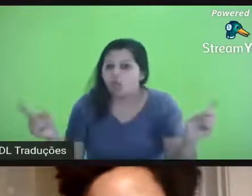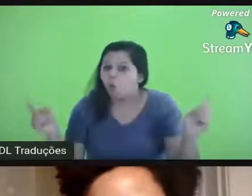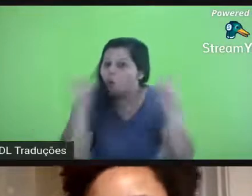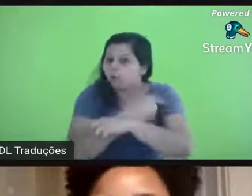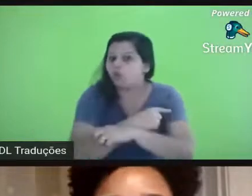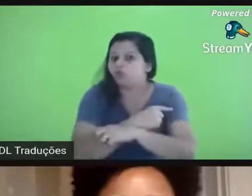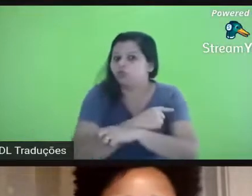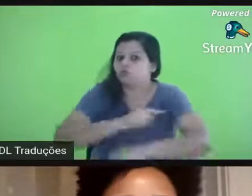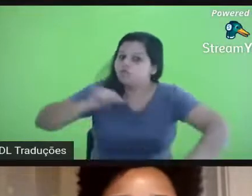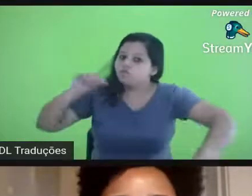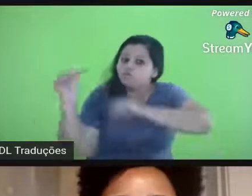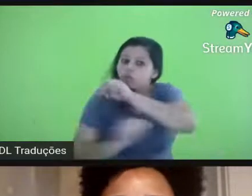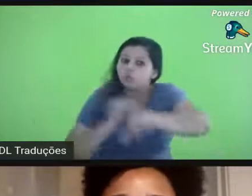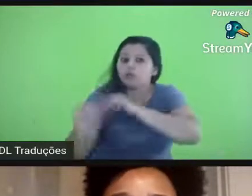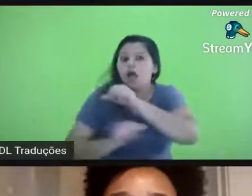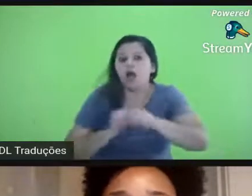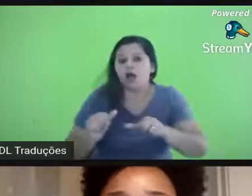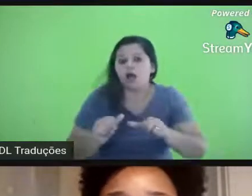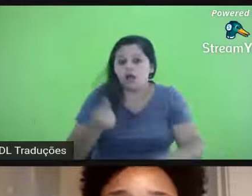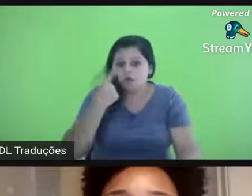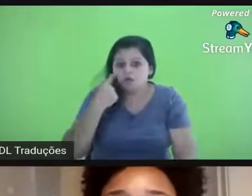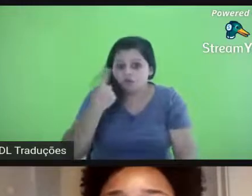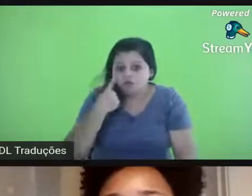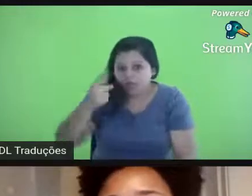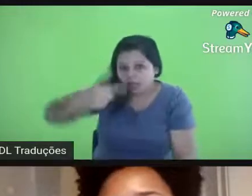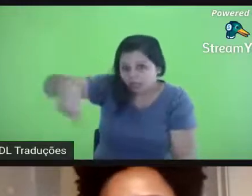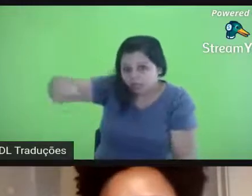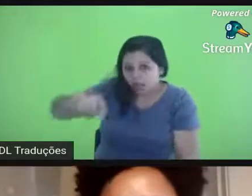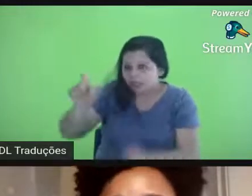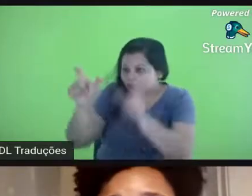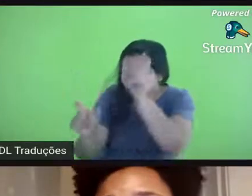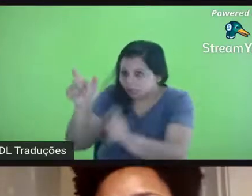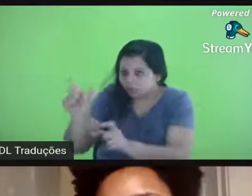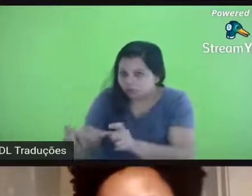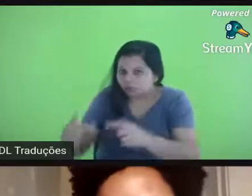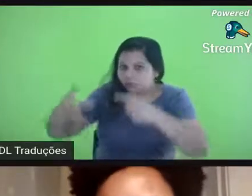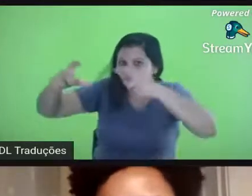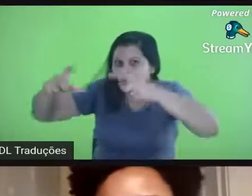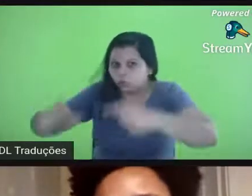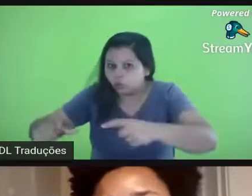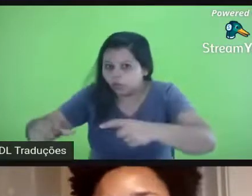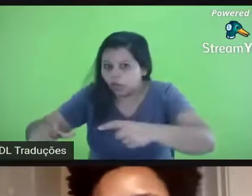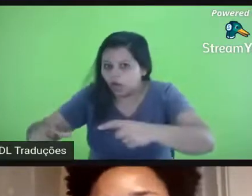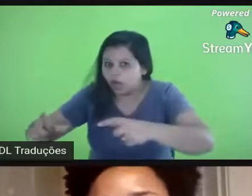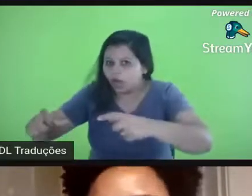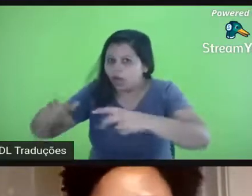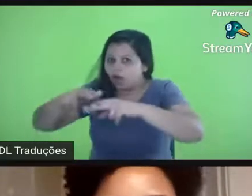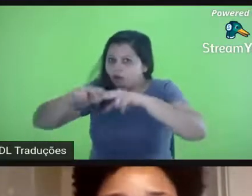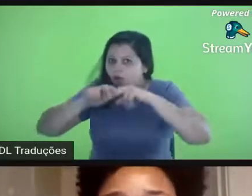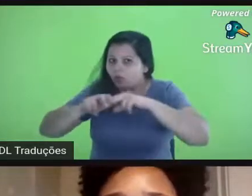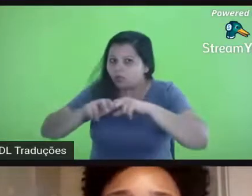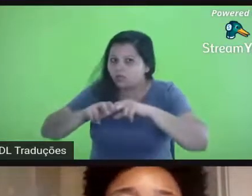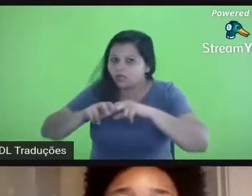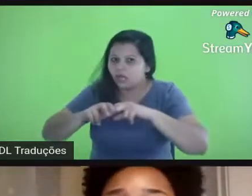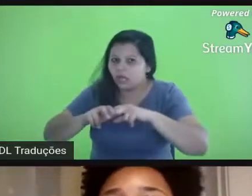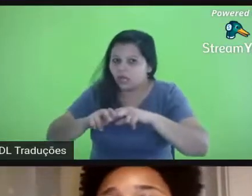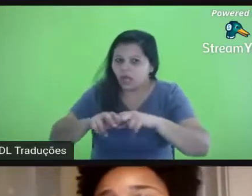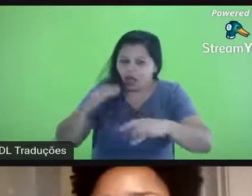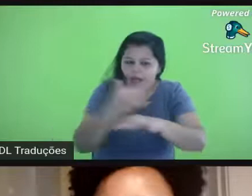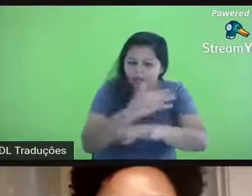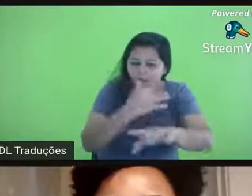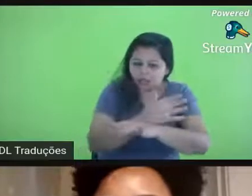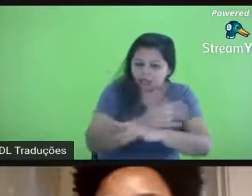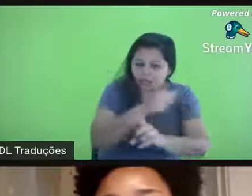disso, né? Considerar que essas pessoas estão no lugar do não ser porque elas não são tidas, não são lidas